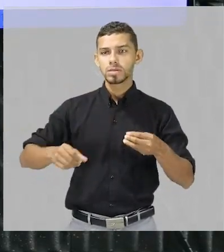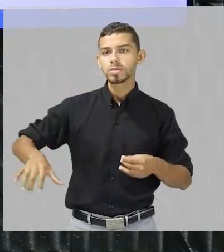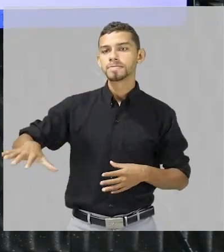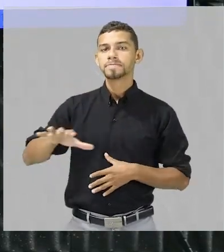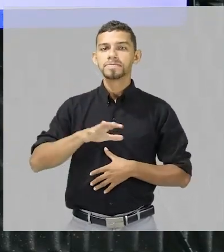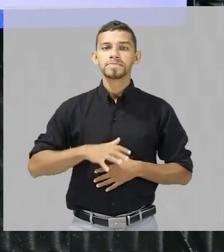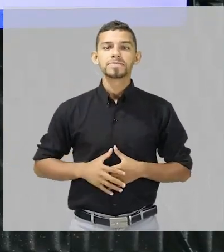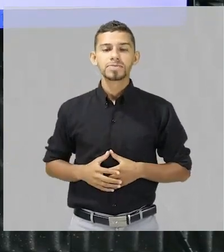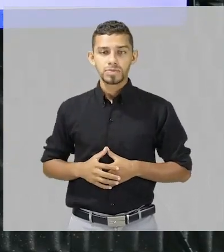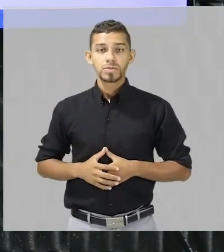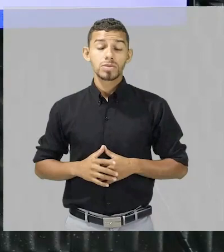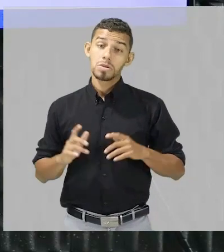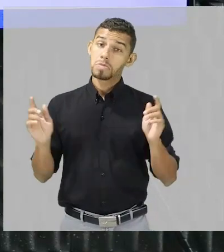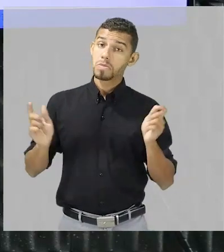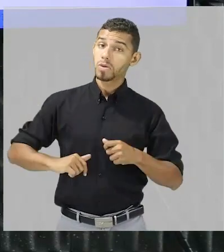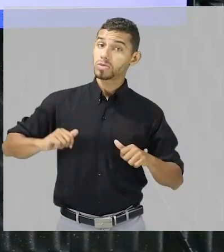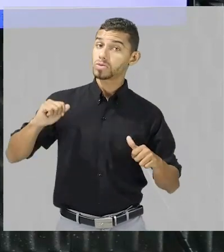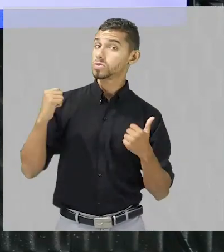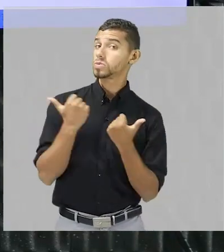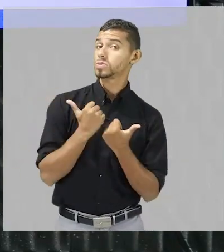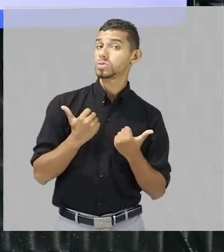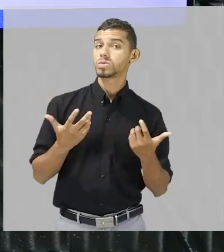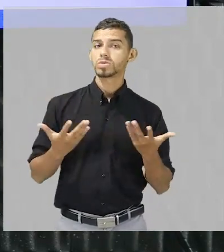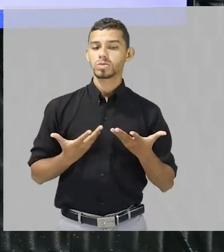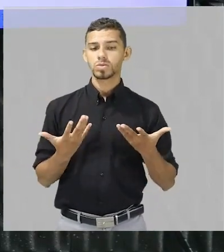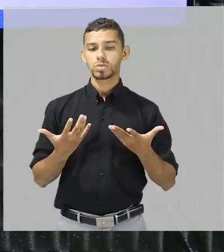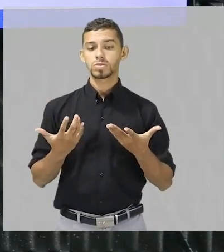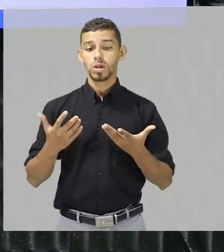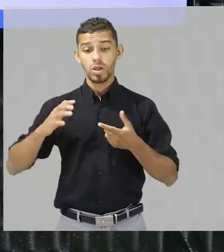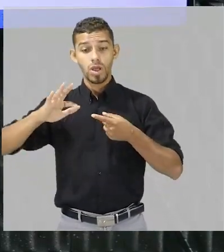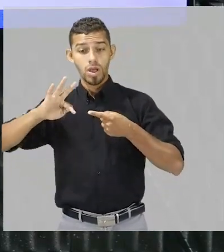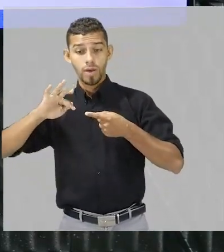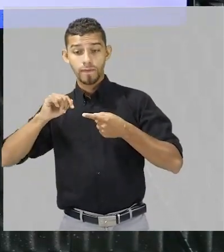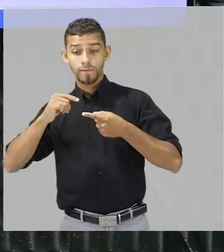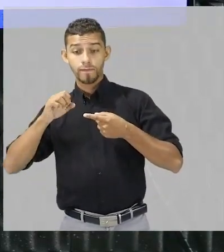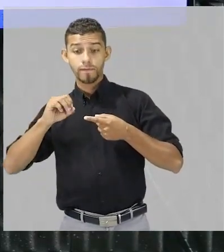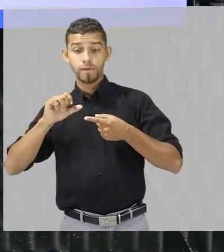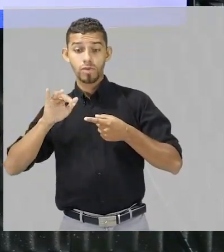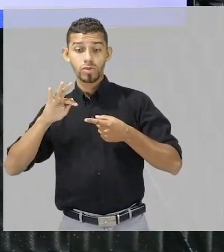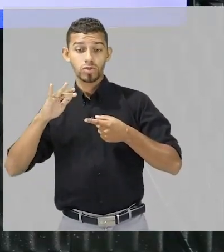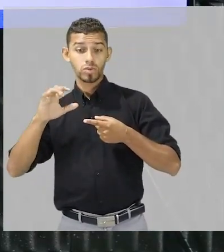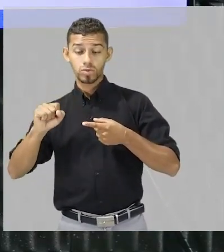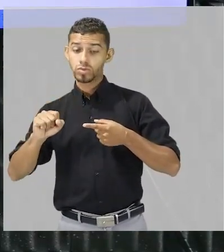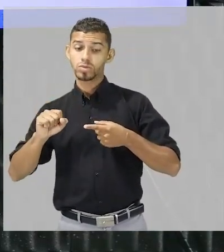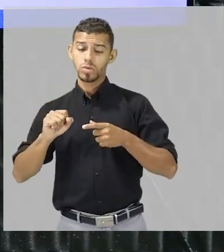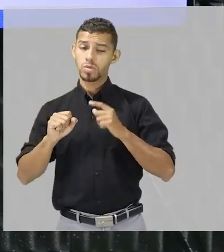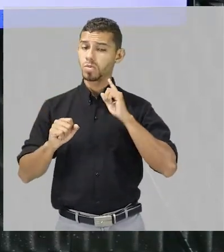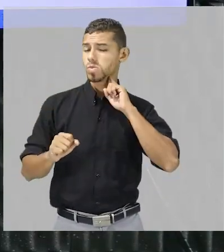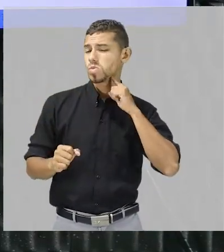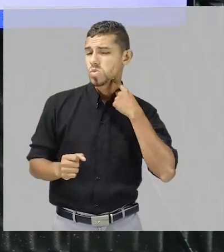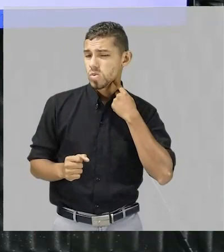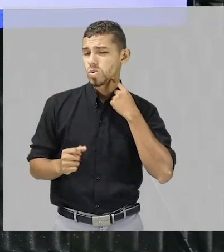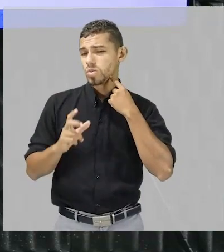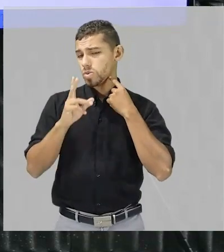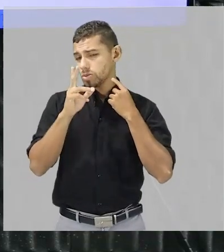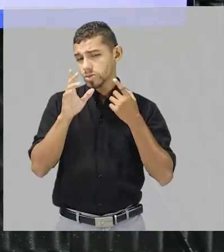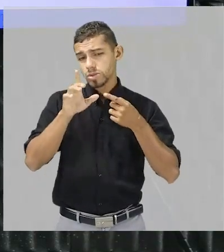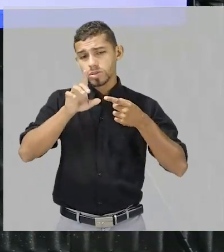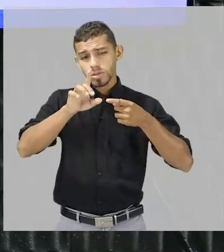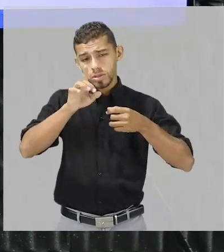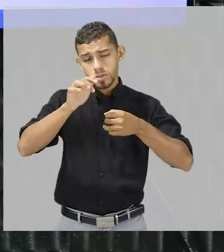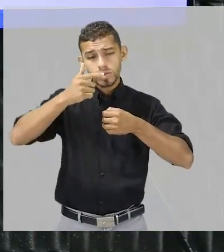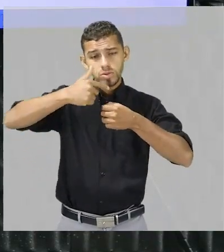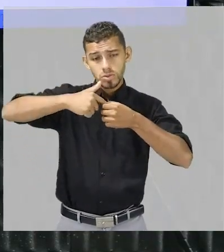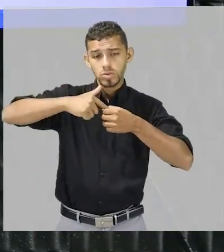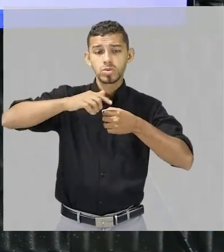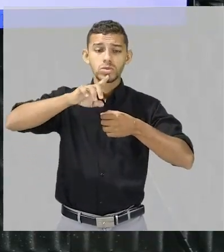ambiente, certo? Podendo substituir um combustível fóssil que gera muita poluição, que é o diesel, por